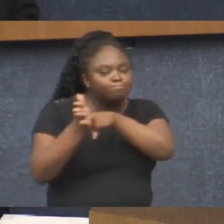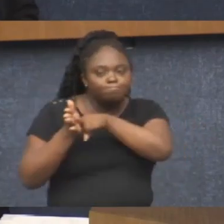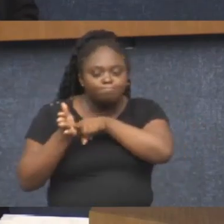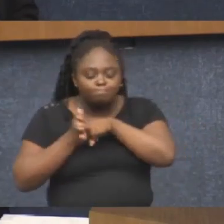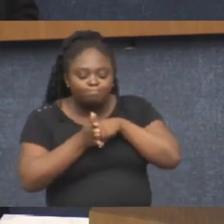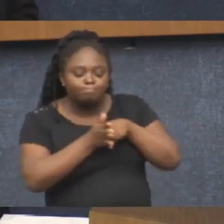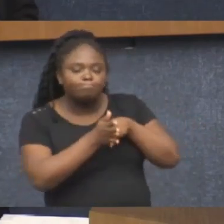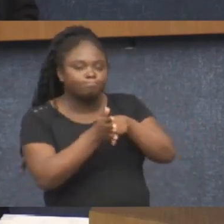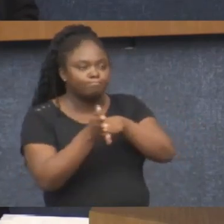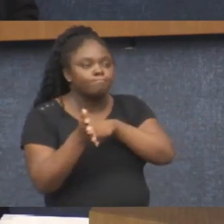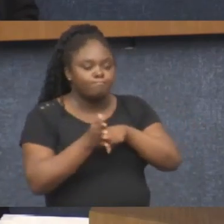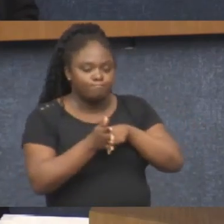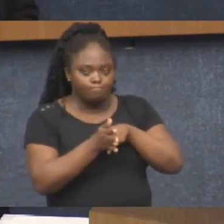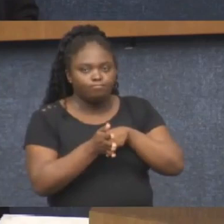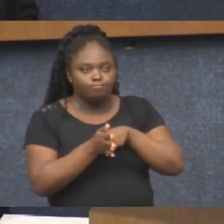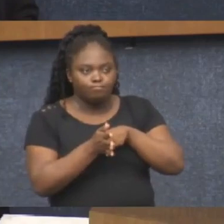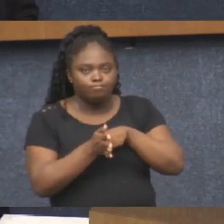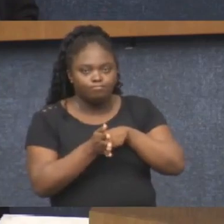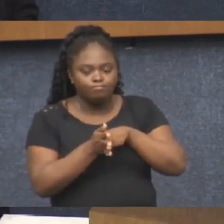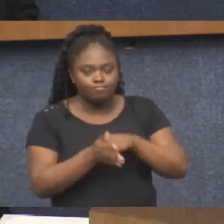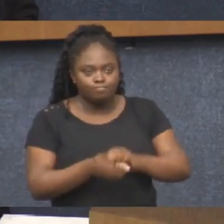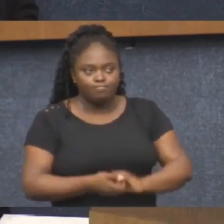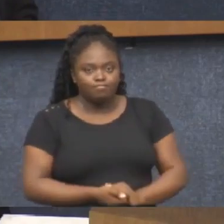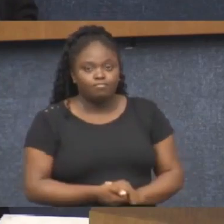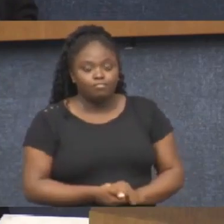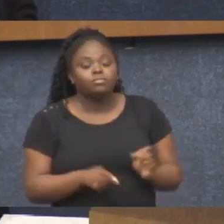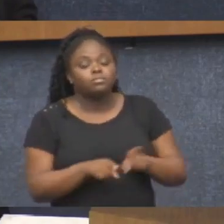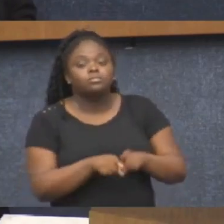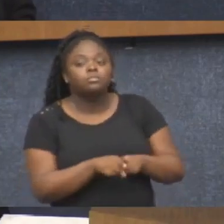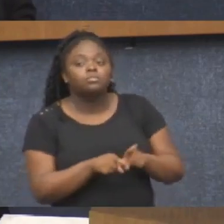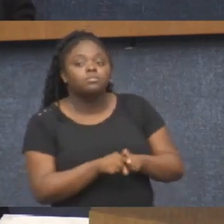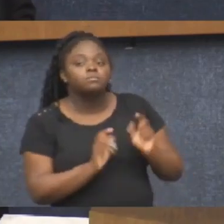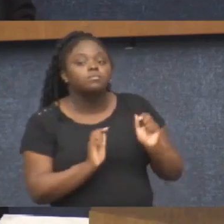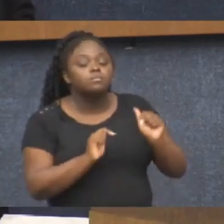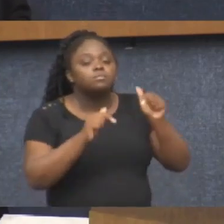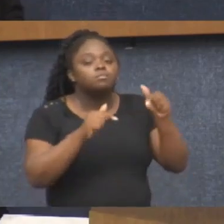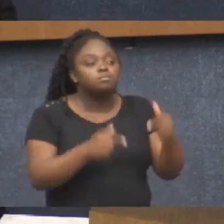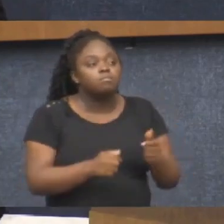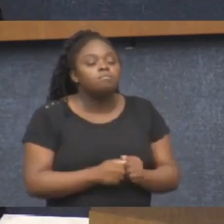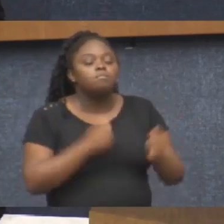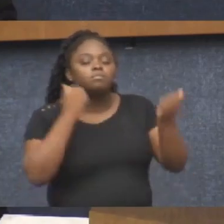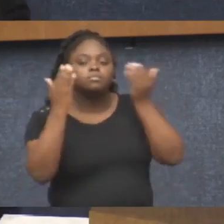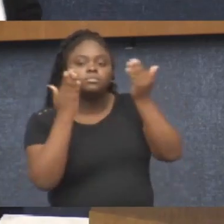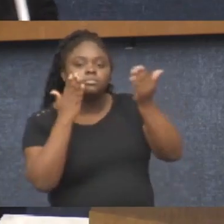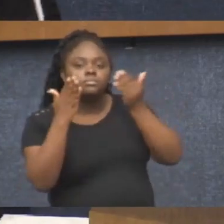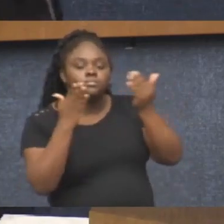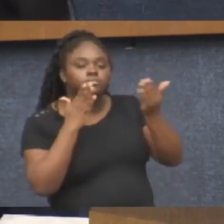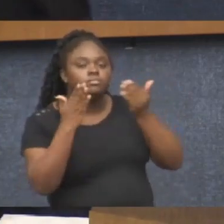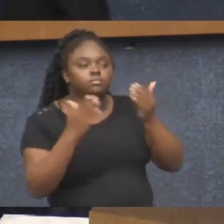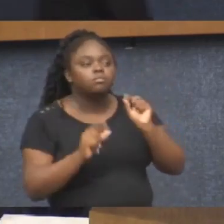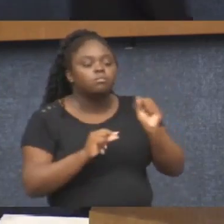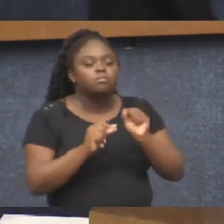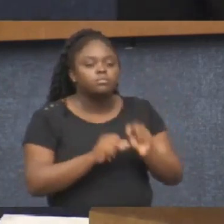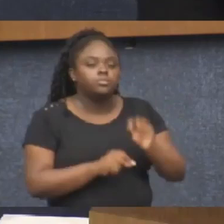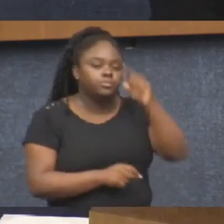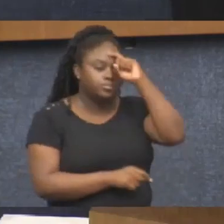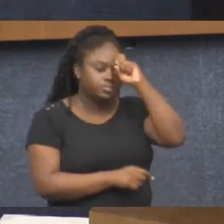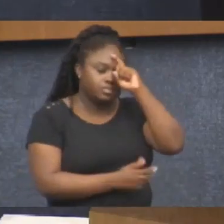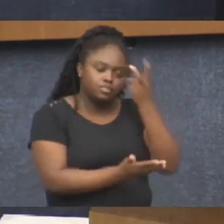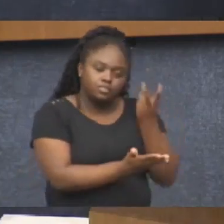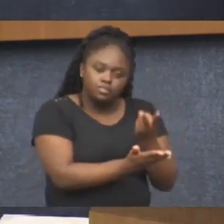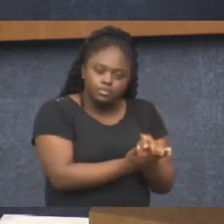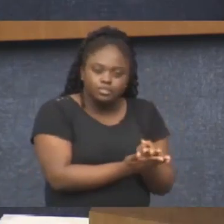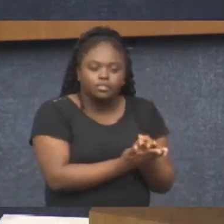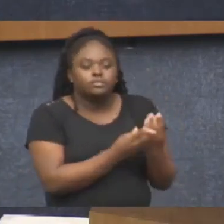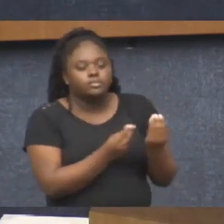Das unidades básicas de saúde, dos centros de saúde. E fizemos a relação, então, das XAPs, que é como a gente chama, né? As internações por